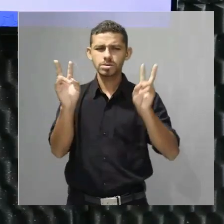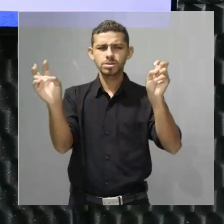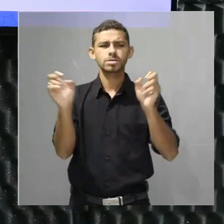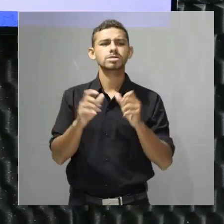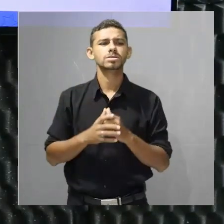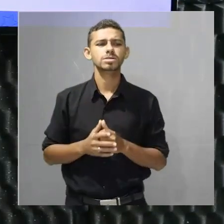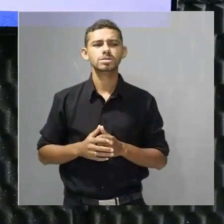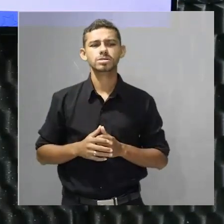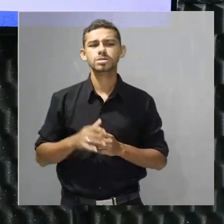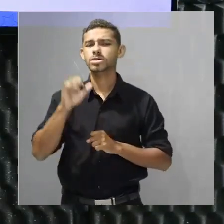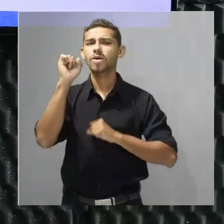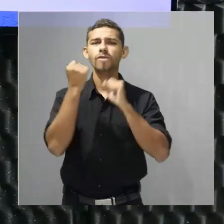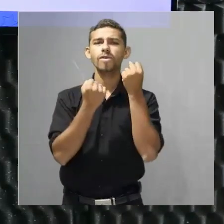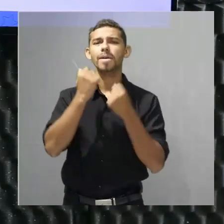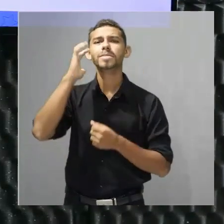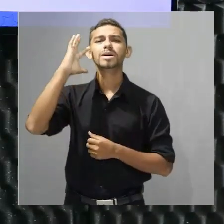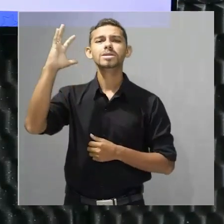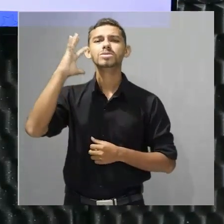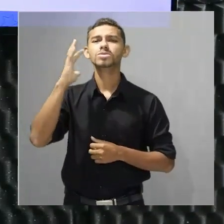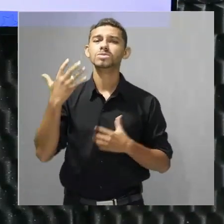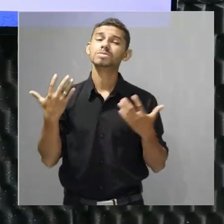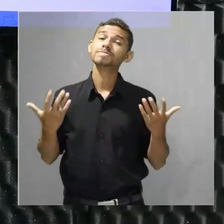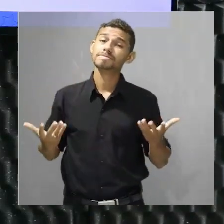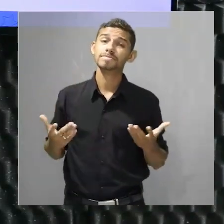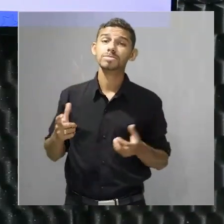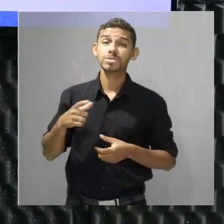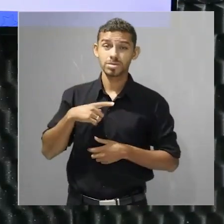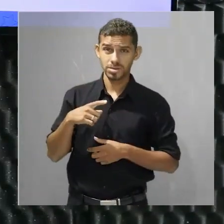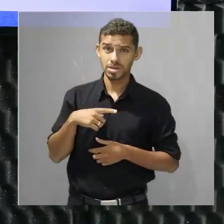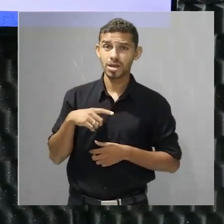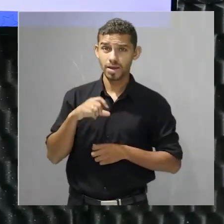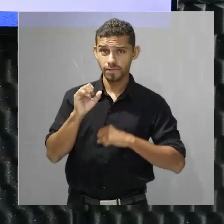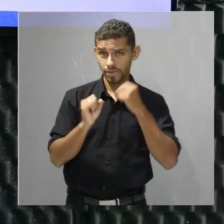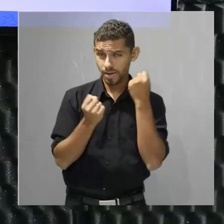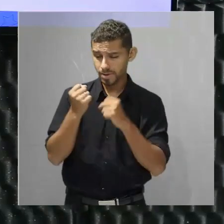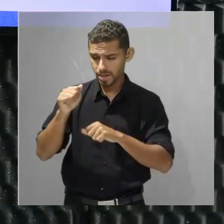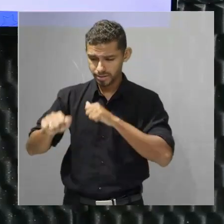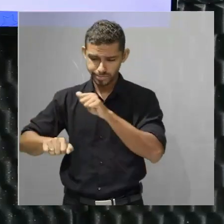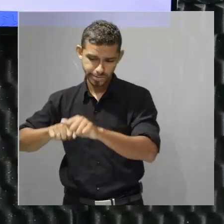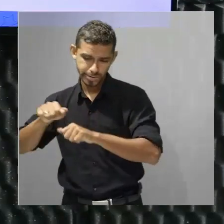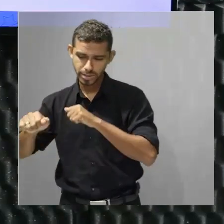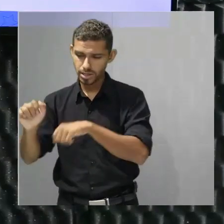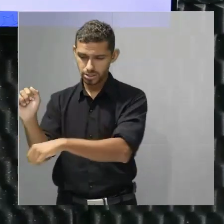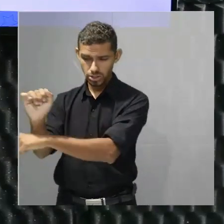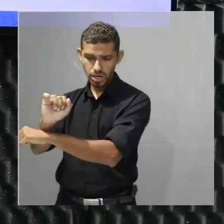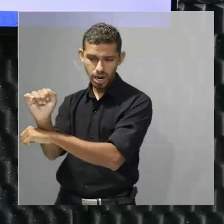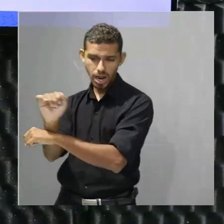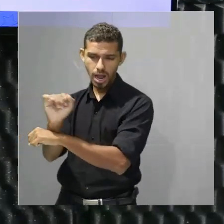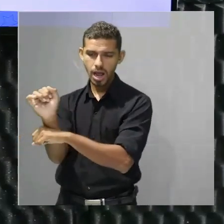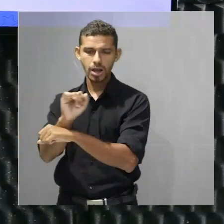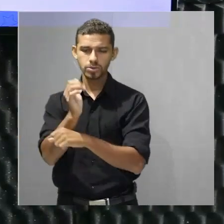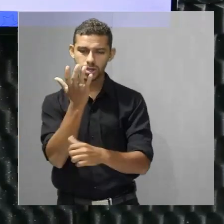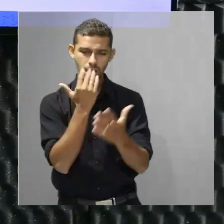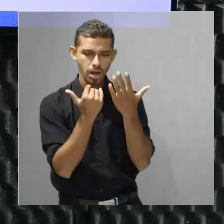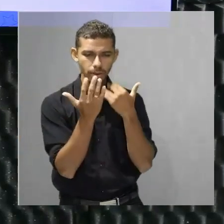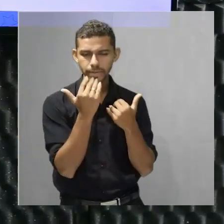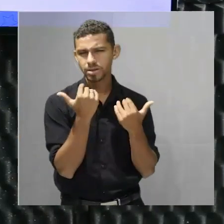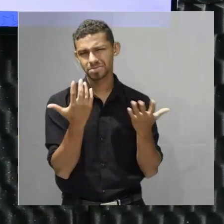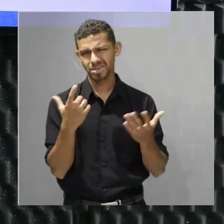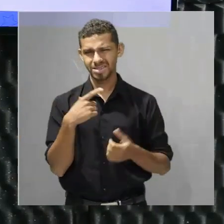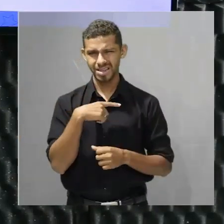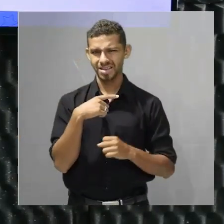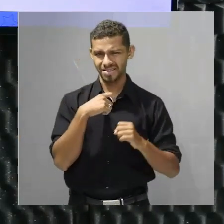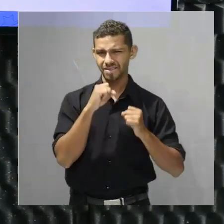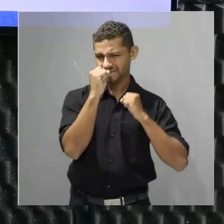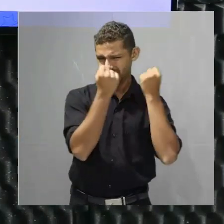fábrica dos sonhos nós temos fábrica de bicicleta fábrica de carros fábrica de Alimentos mas